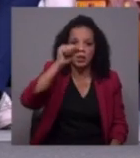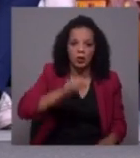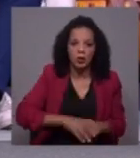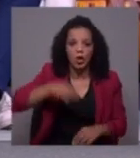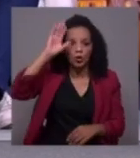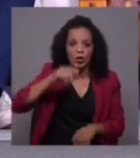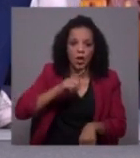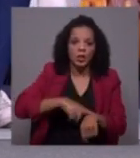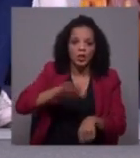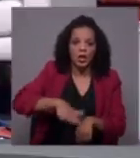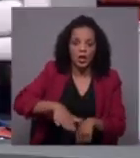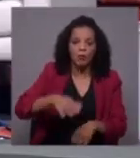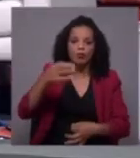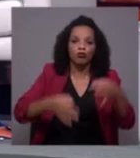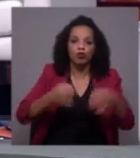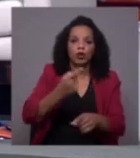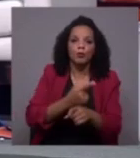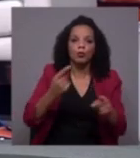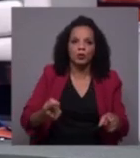tempo estarei na justiça,